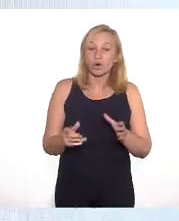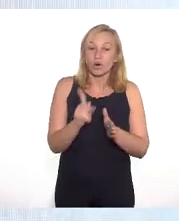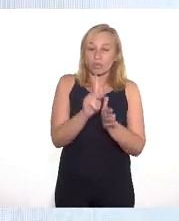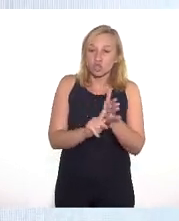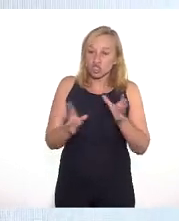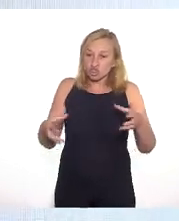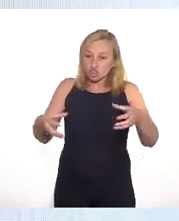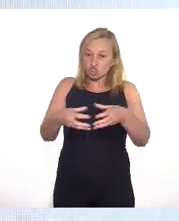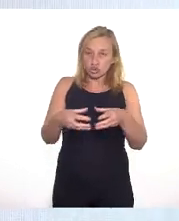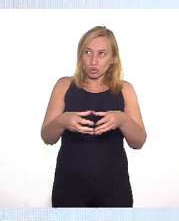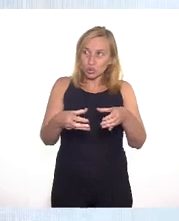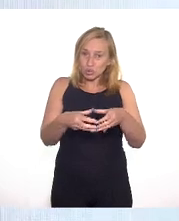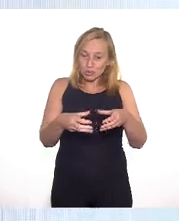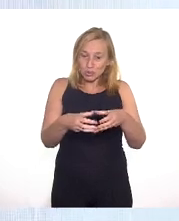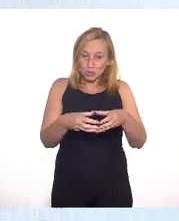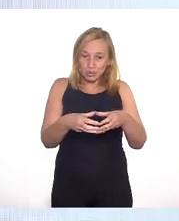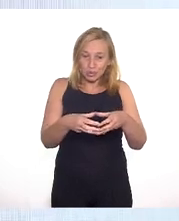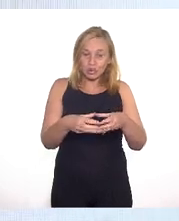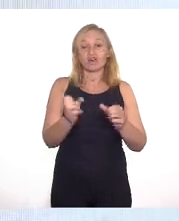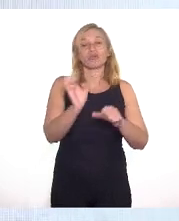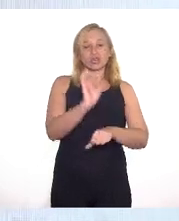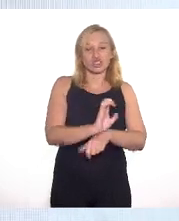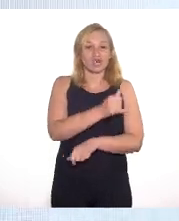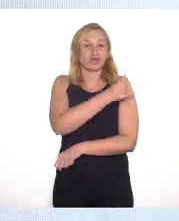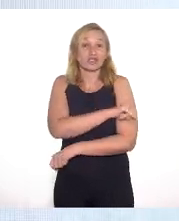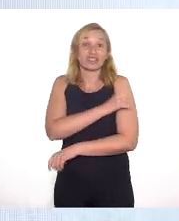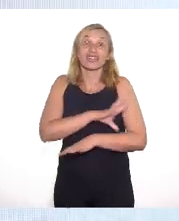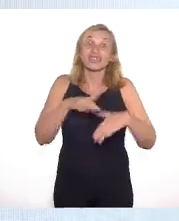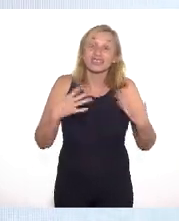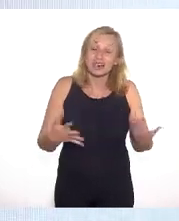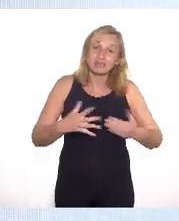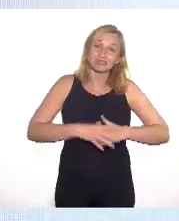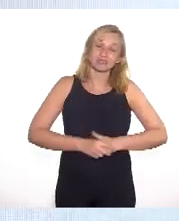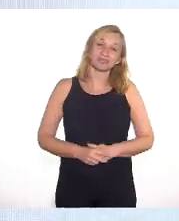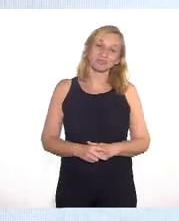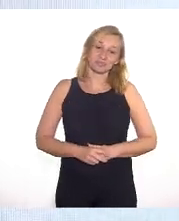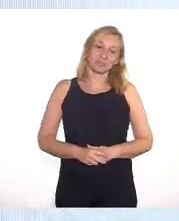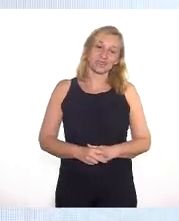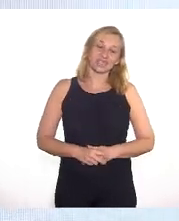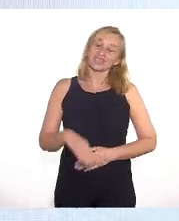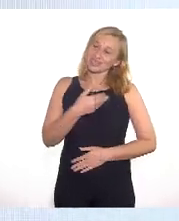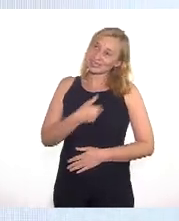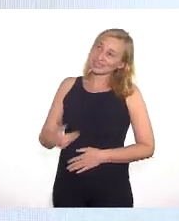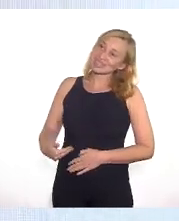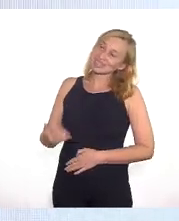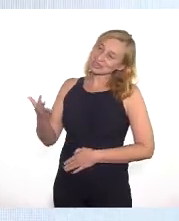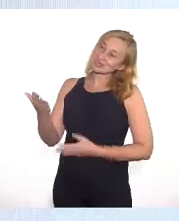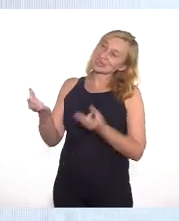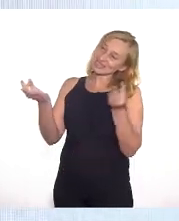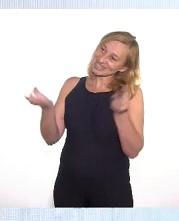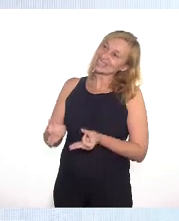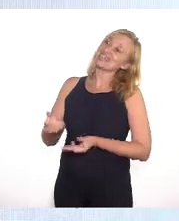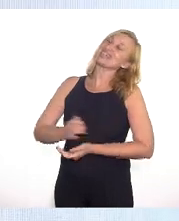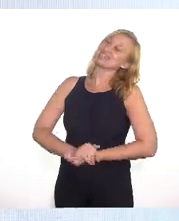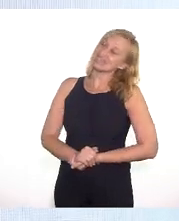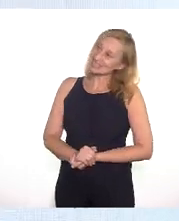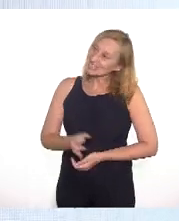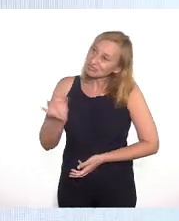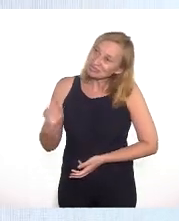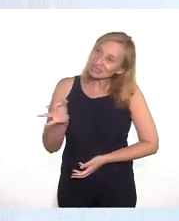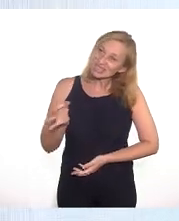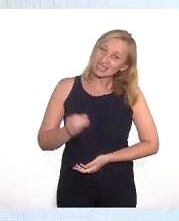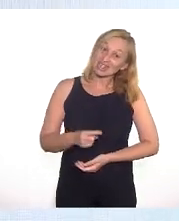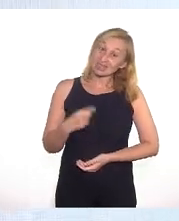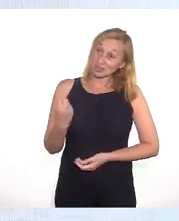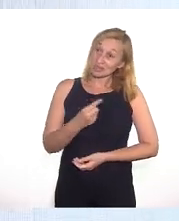projeto para o Estado do Rio de Janeiro. Então, senhor governador, tenha certeza que nós,